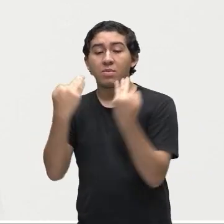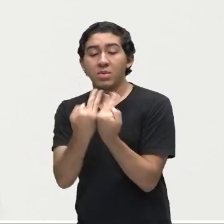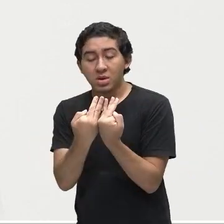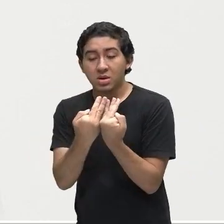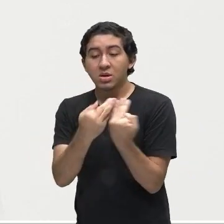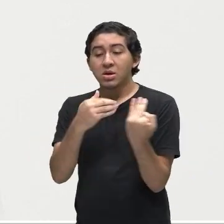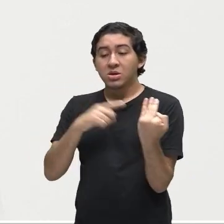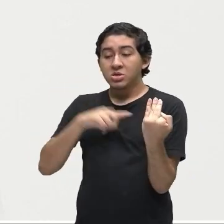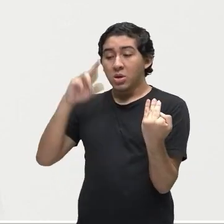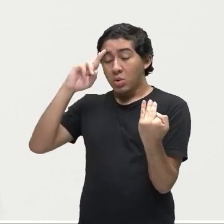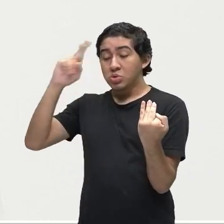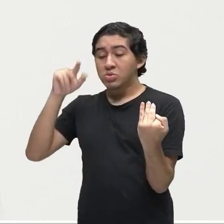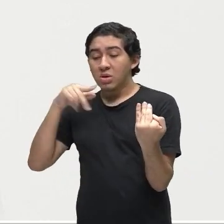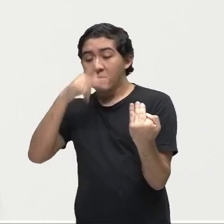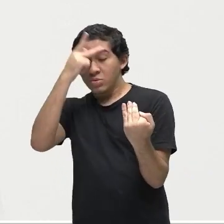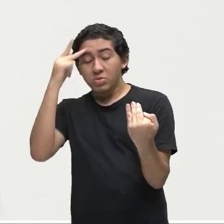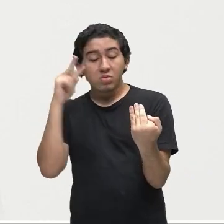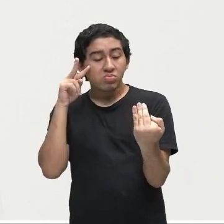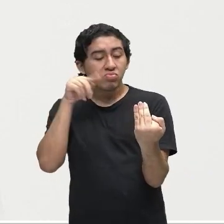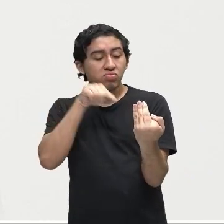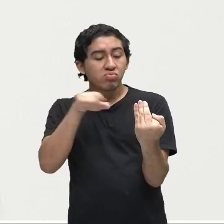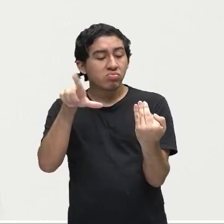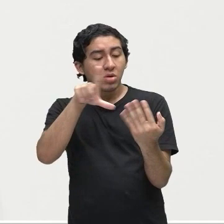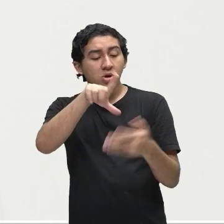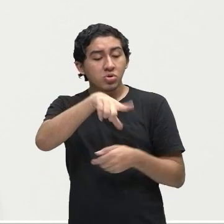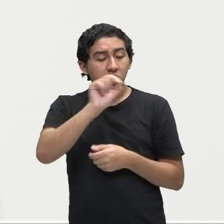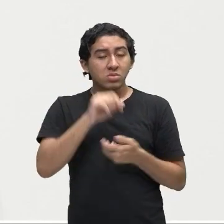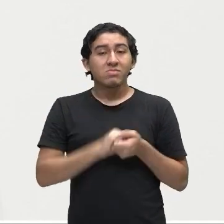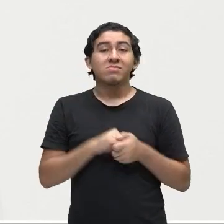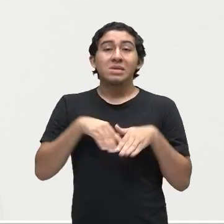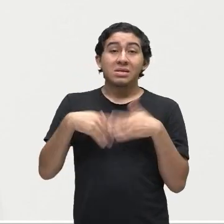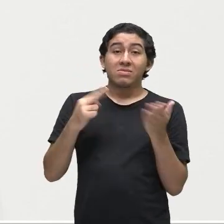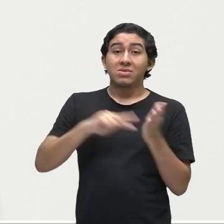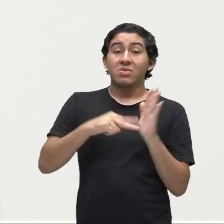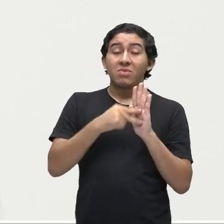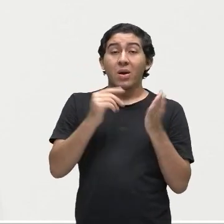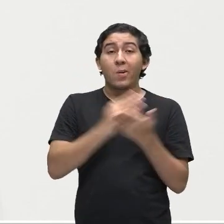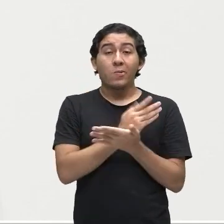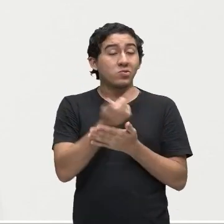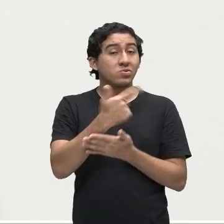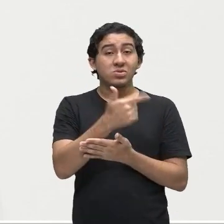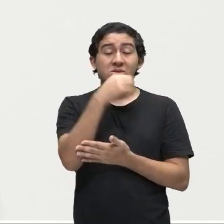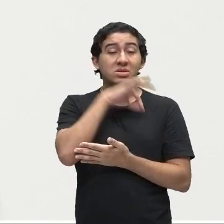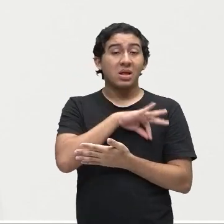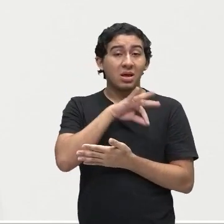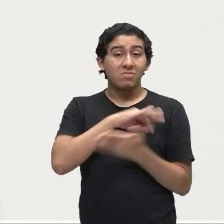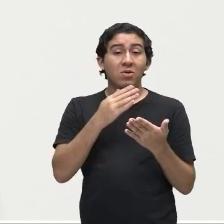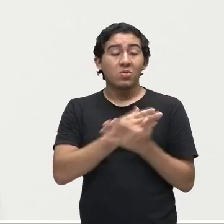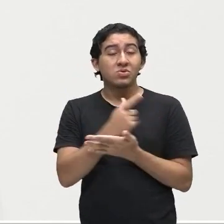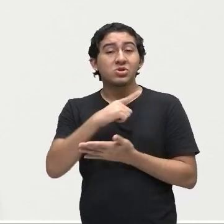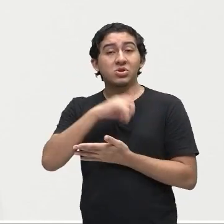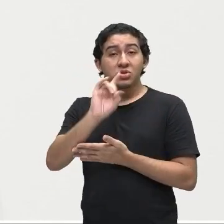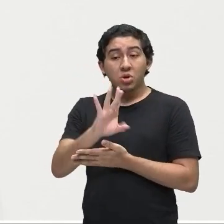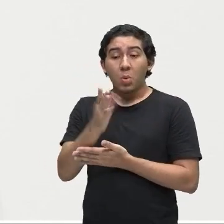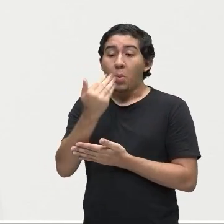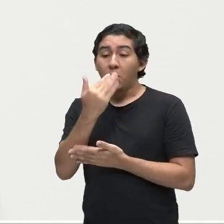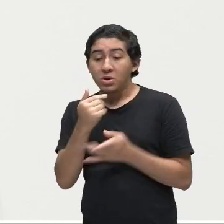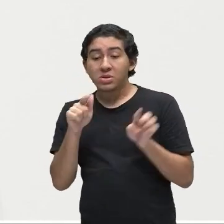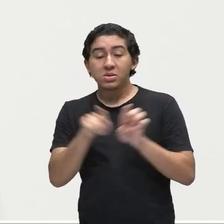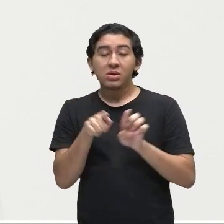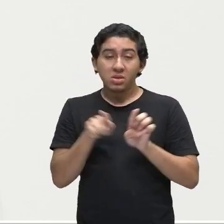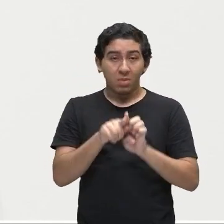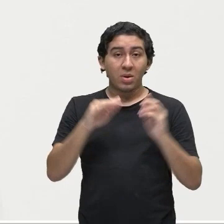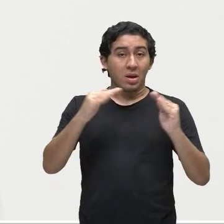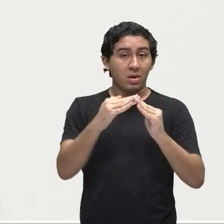mestre. Por esses motivos, muitos não recebiam salário, apenas abrigo e alimentação